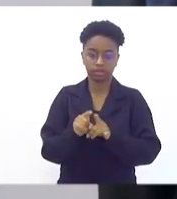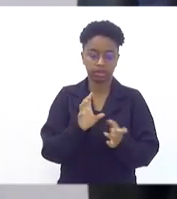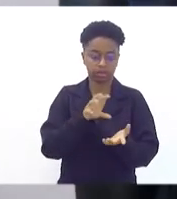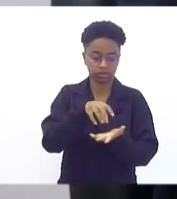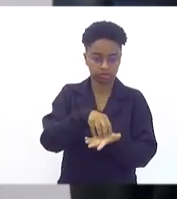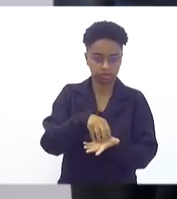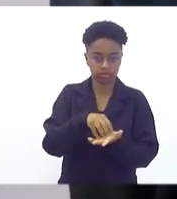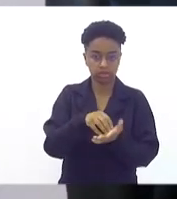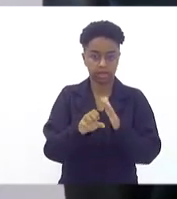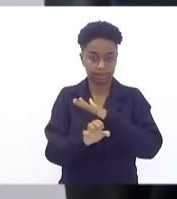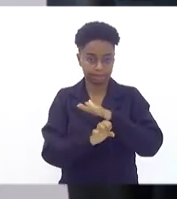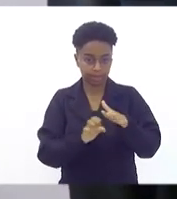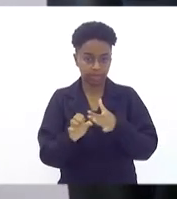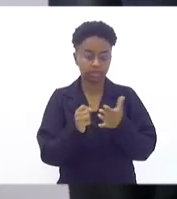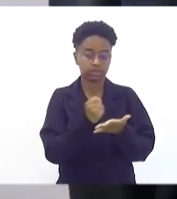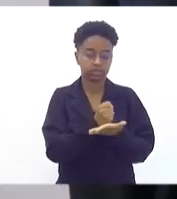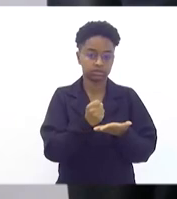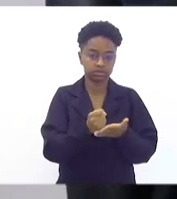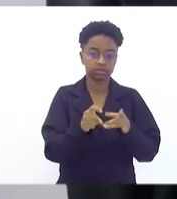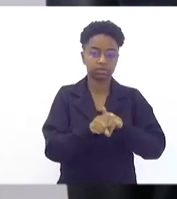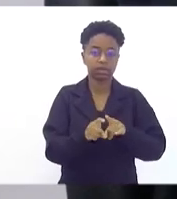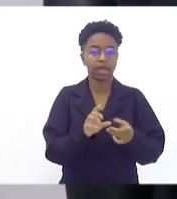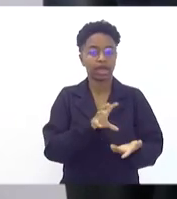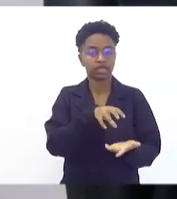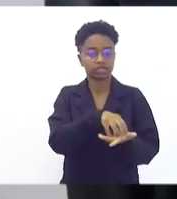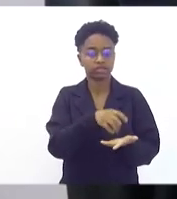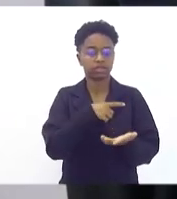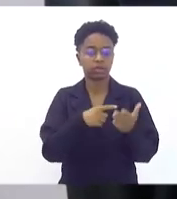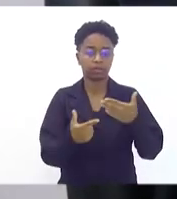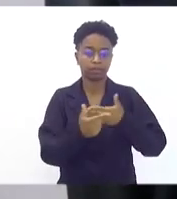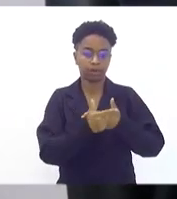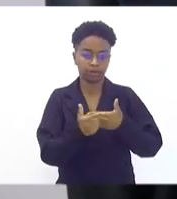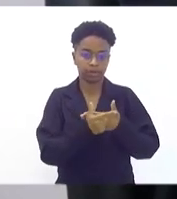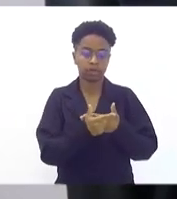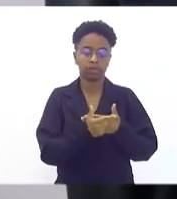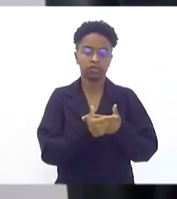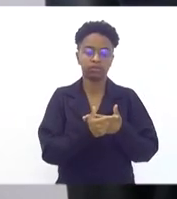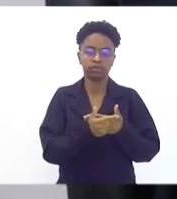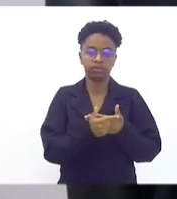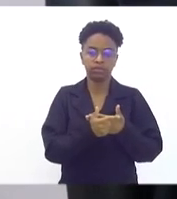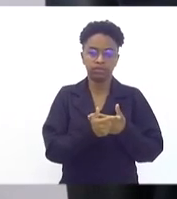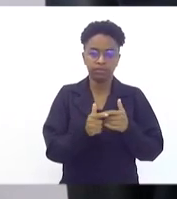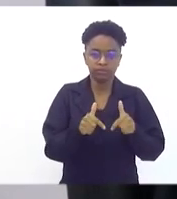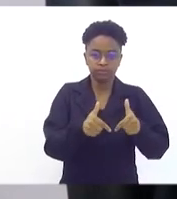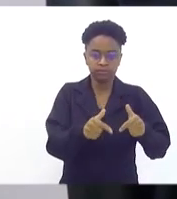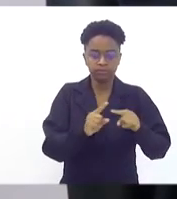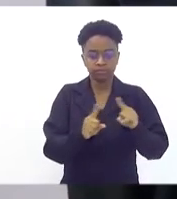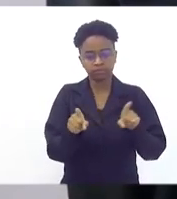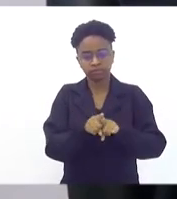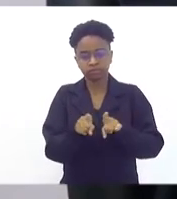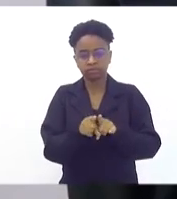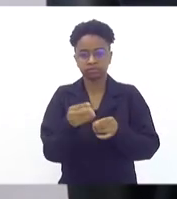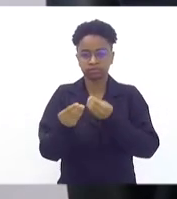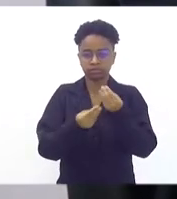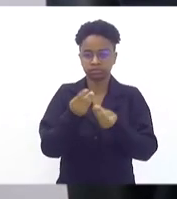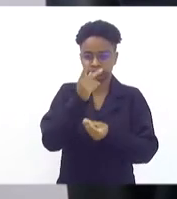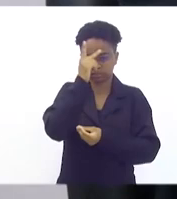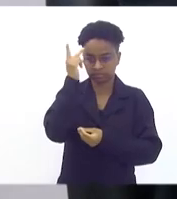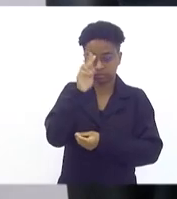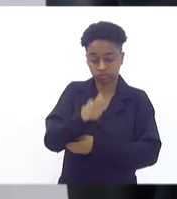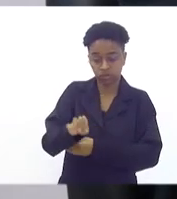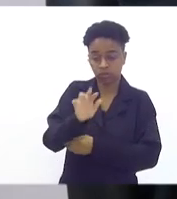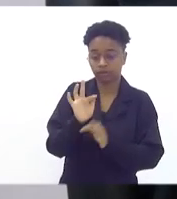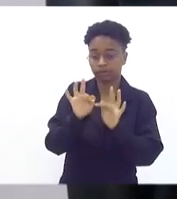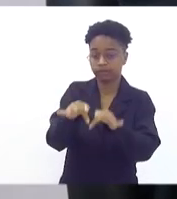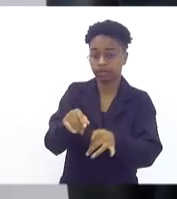a agência que deve ter o seu deve ter o seu papel otimizado mas Sobretudo com o cidadão com o usuário na ponta